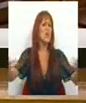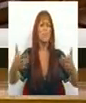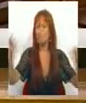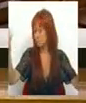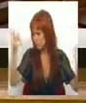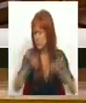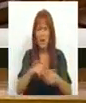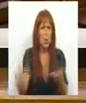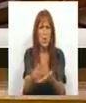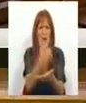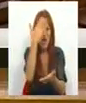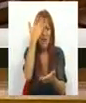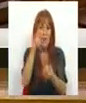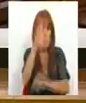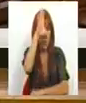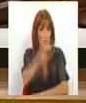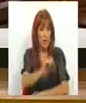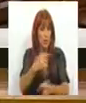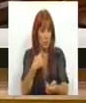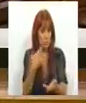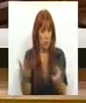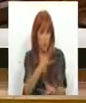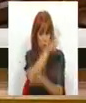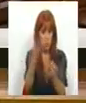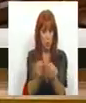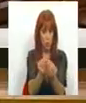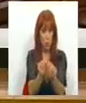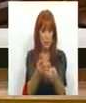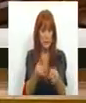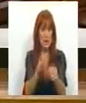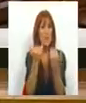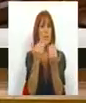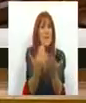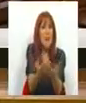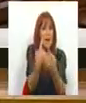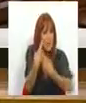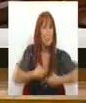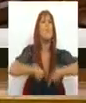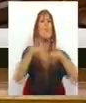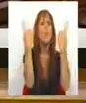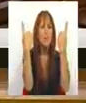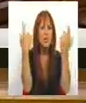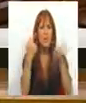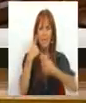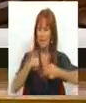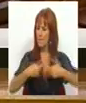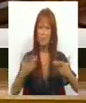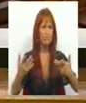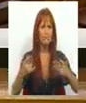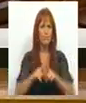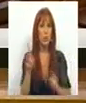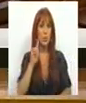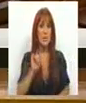que são dados previsionais que o Governo já juntou para informação pública mostram,